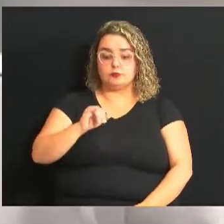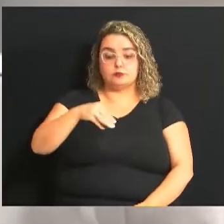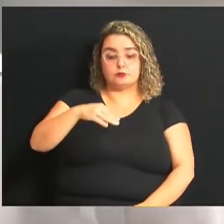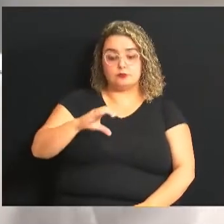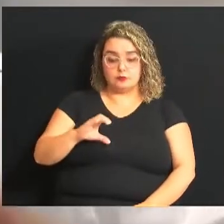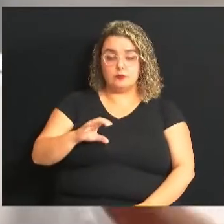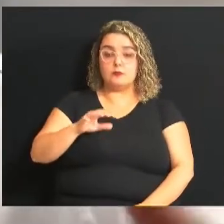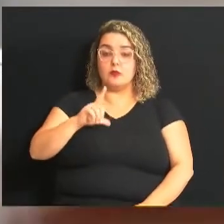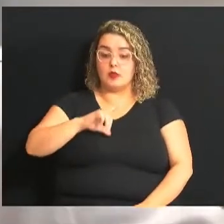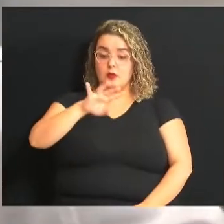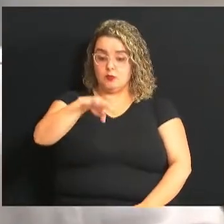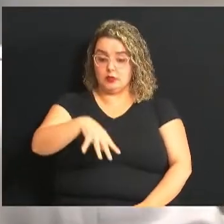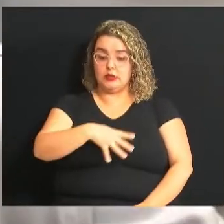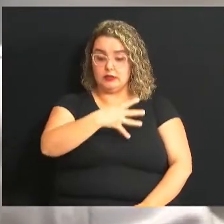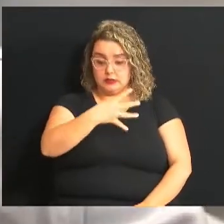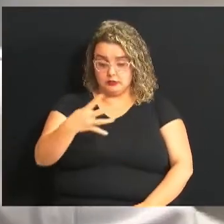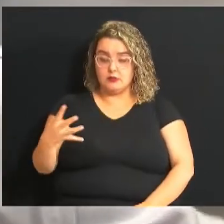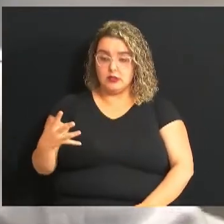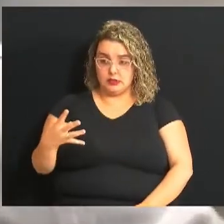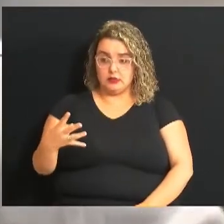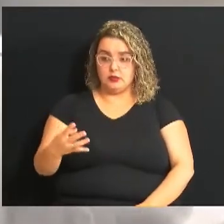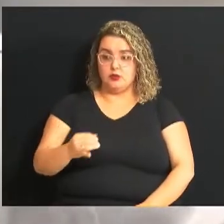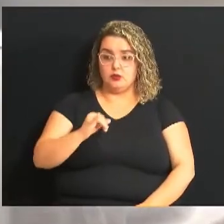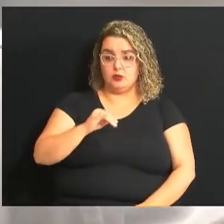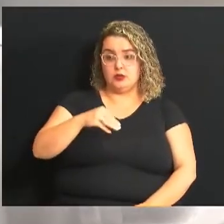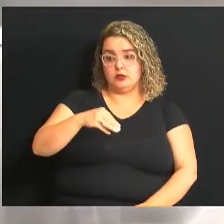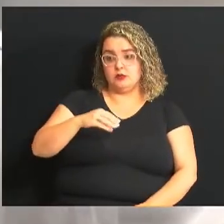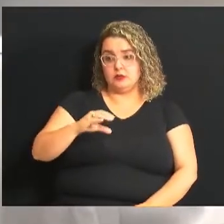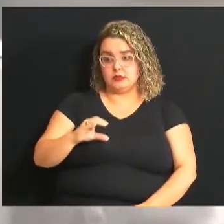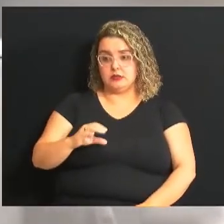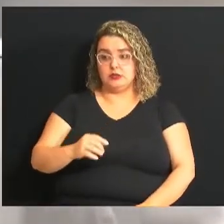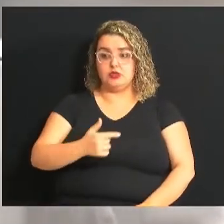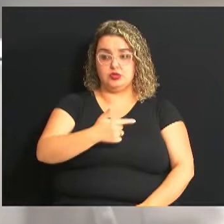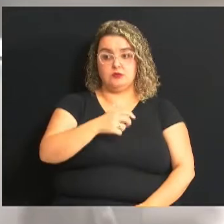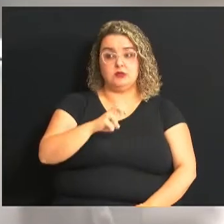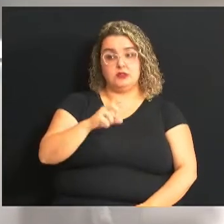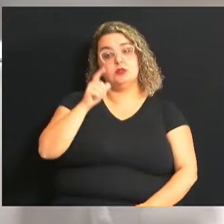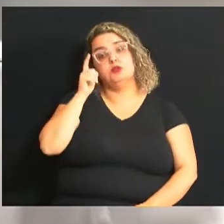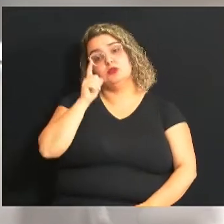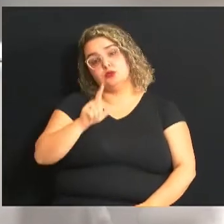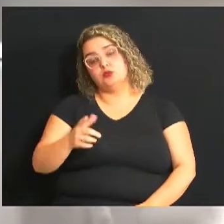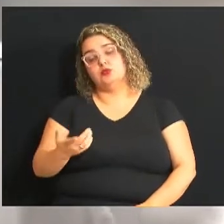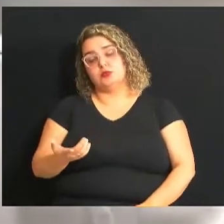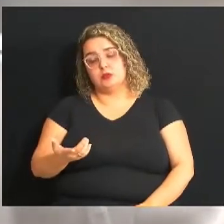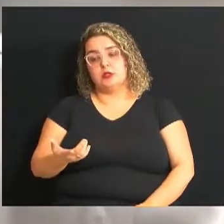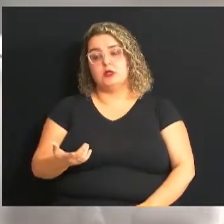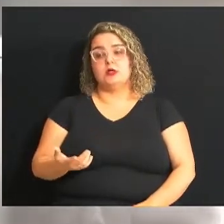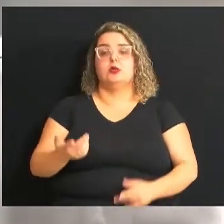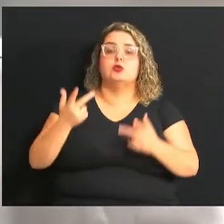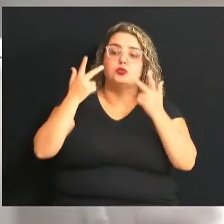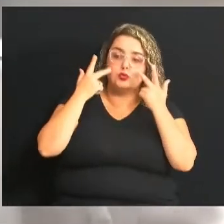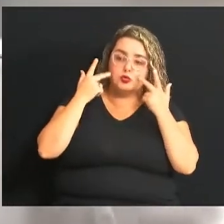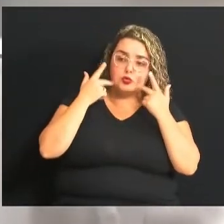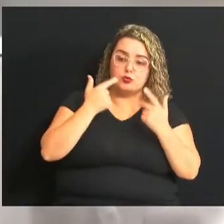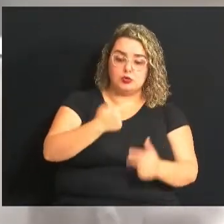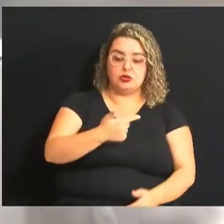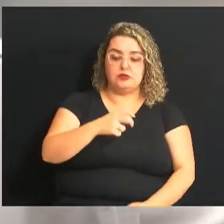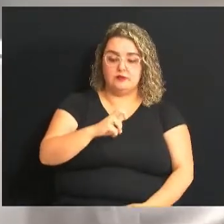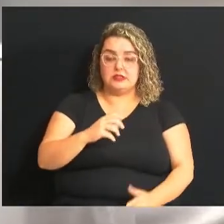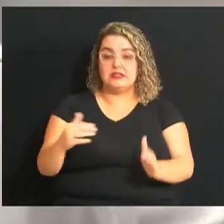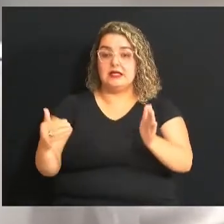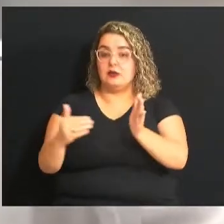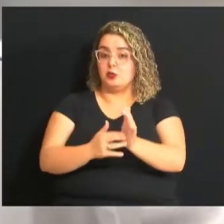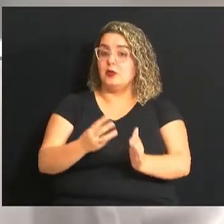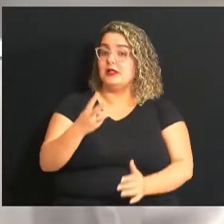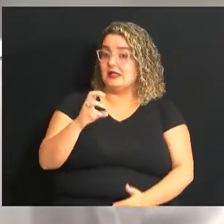tabela. Até um IMC de 25 você considera um IMC normal, de 25 a 30